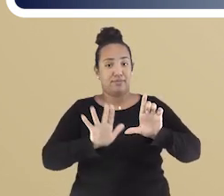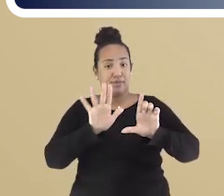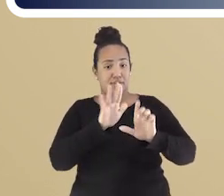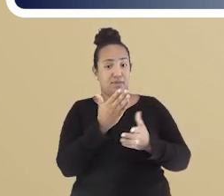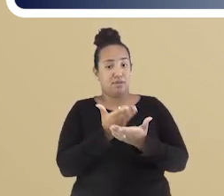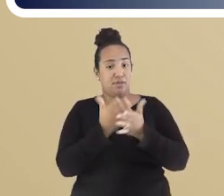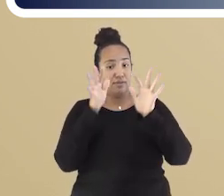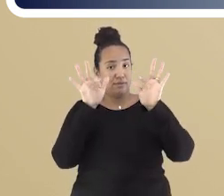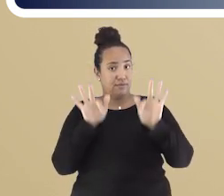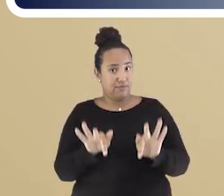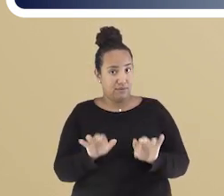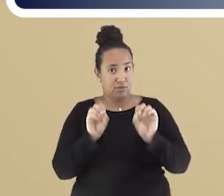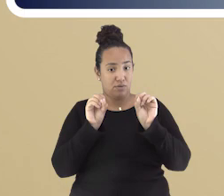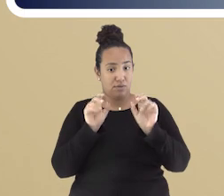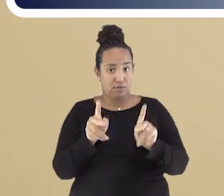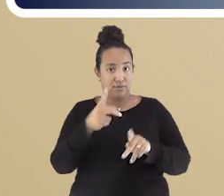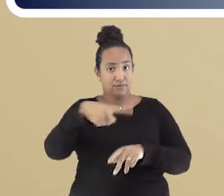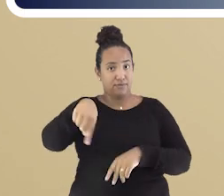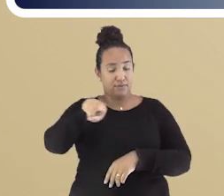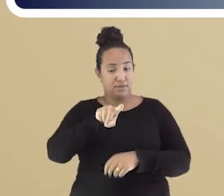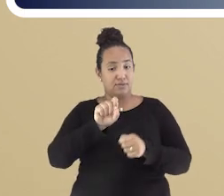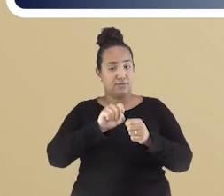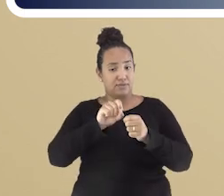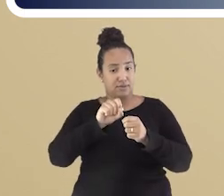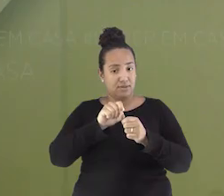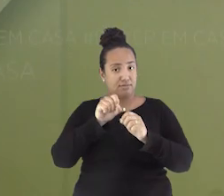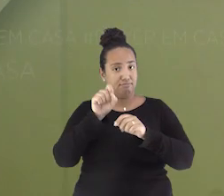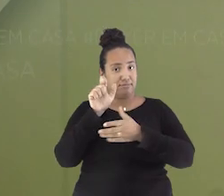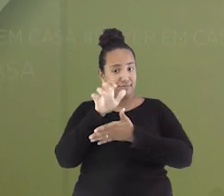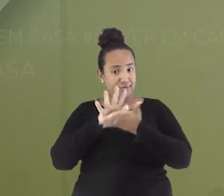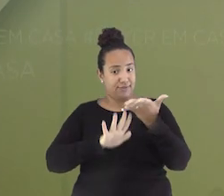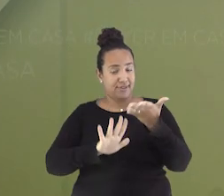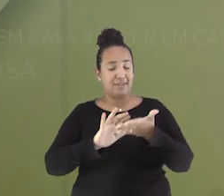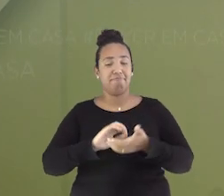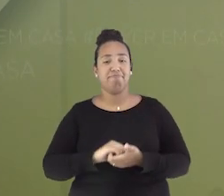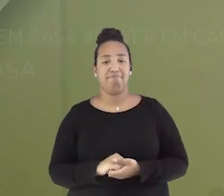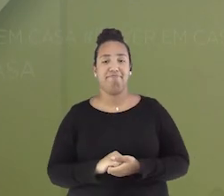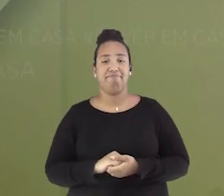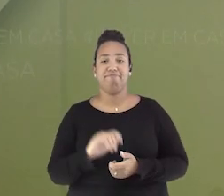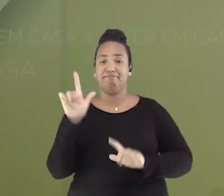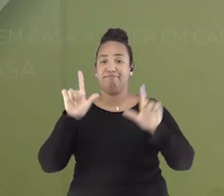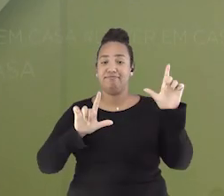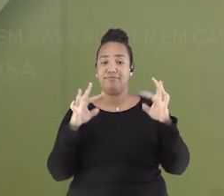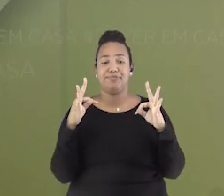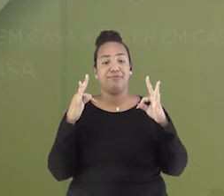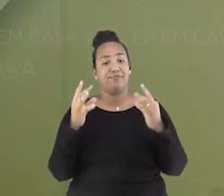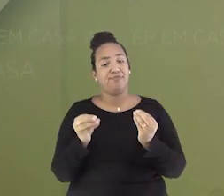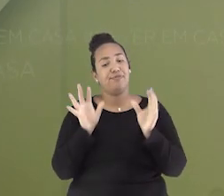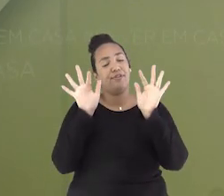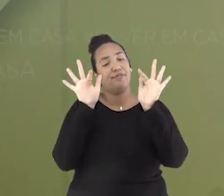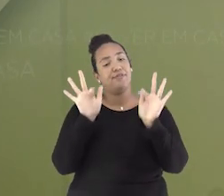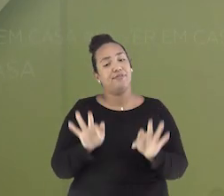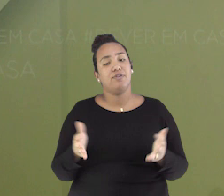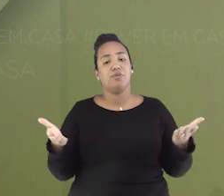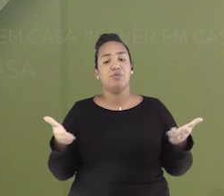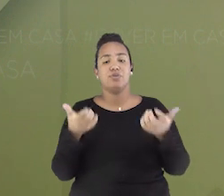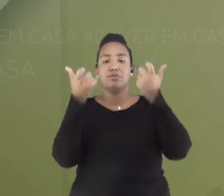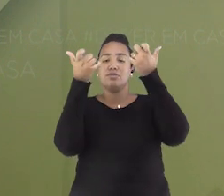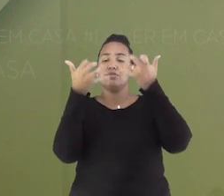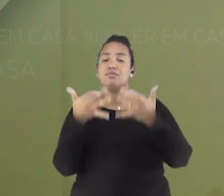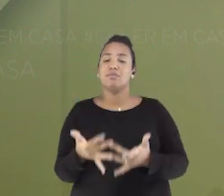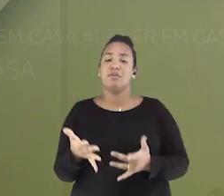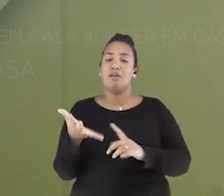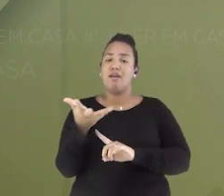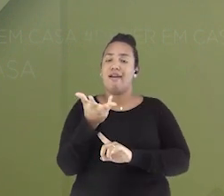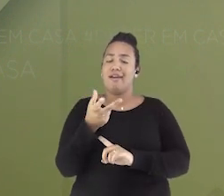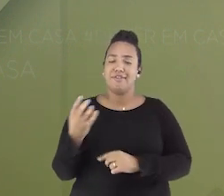o final da aula, tá? Para dar tempo de vocês fazerem a leitura. O Tudo TV está chegando ao fim e hoje nós falamos sobre a importância da